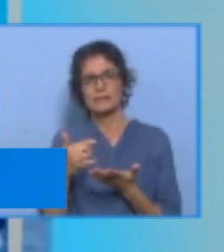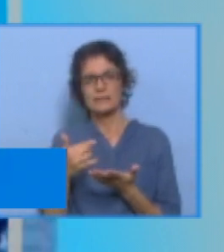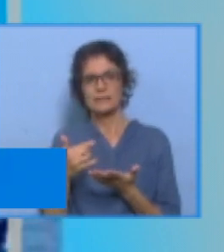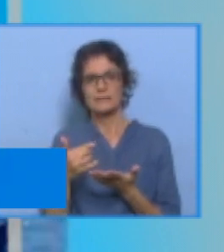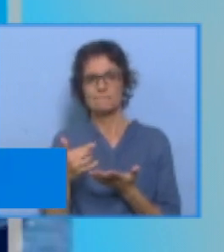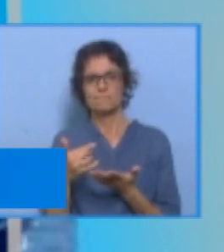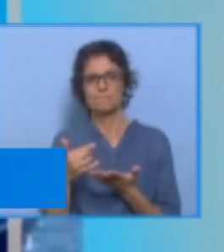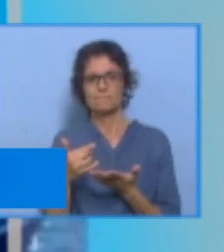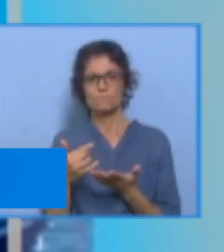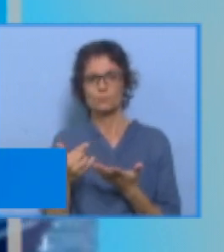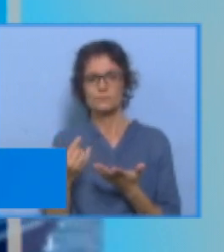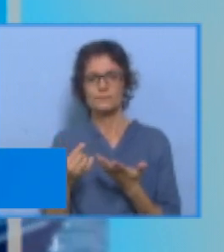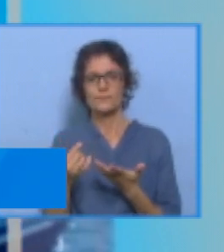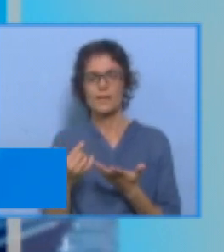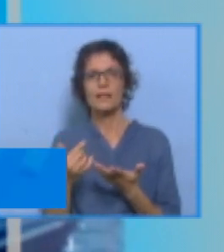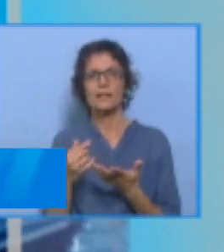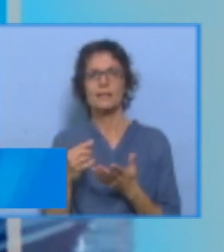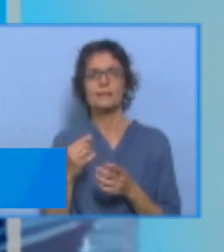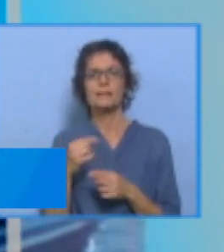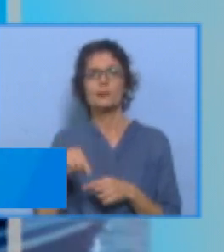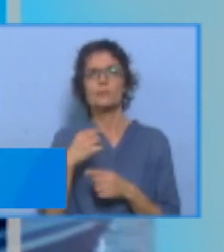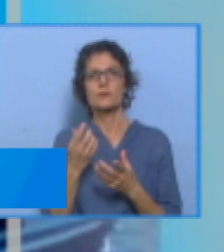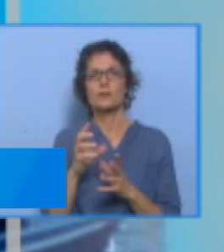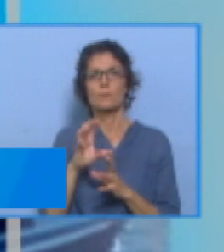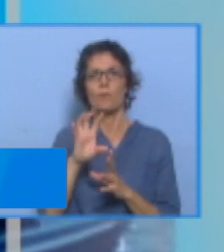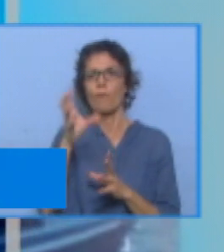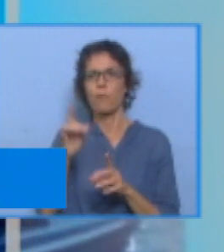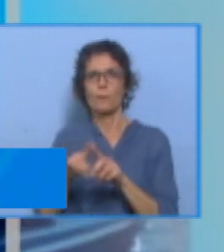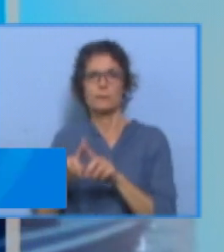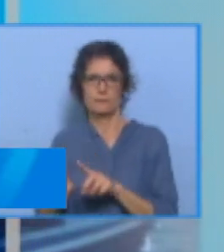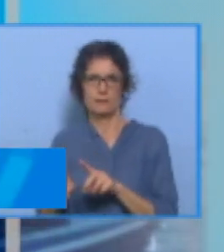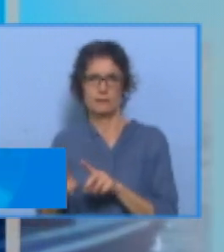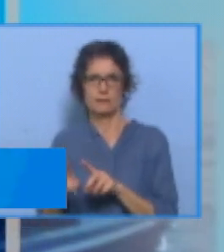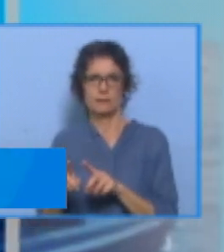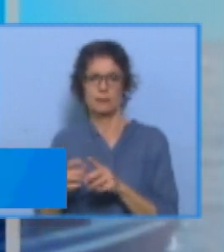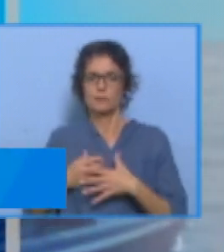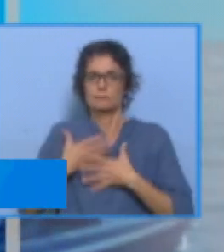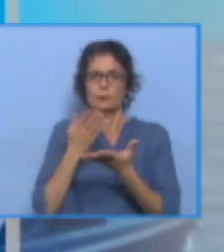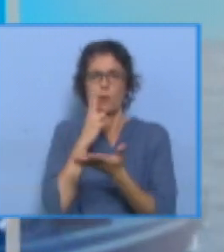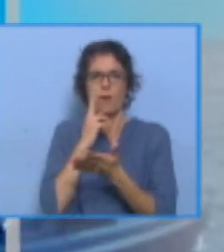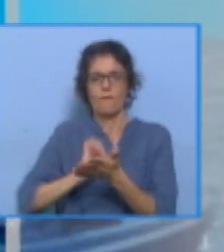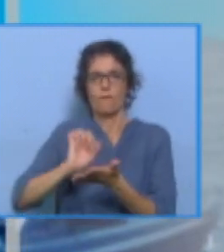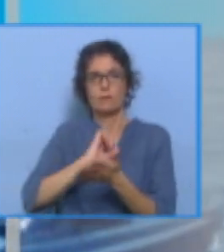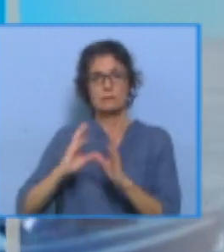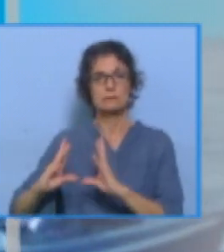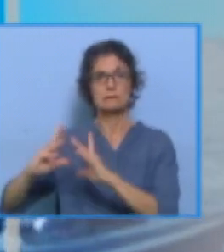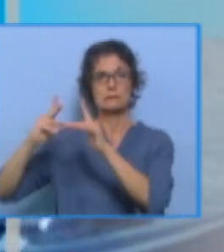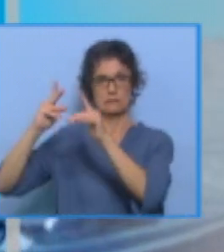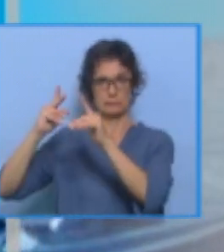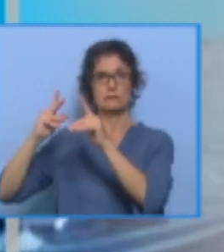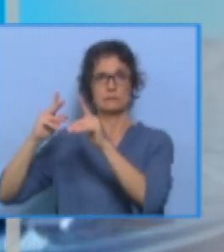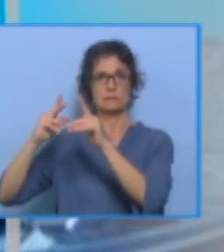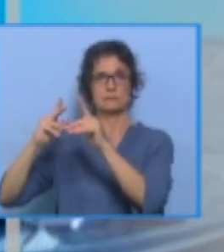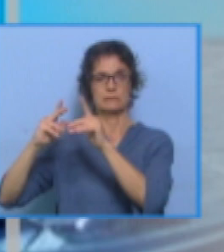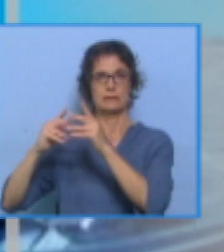bocado, o facto de termos em formatos diferentes, maneiras diferentes de pomos a nossa fé a crescer. Ou seja,